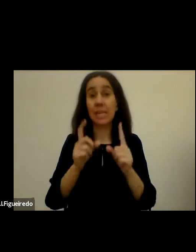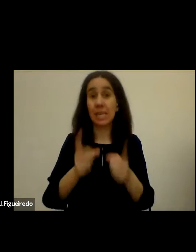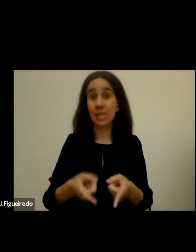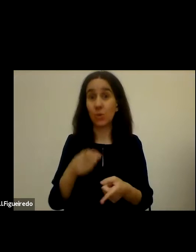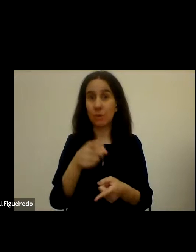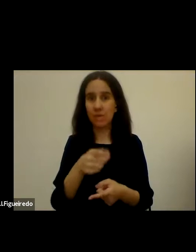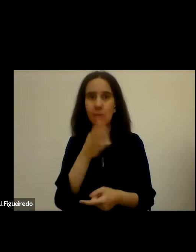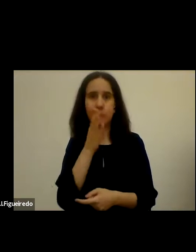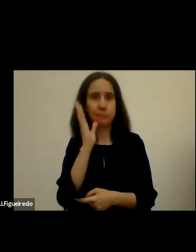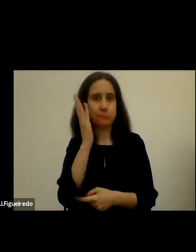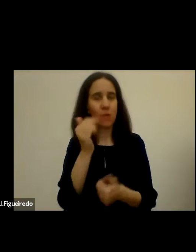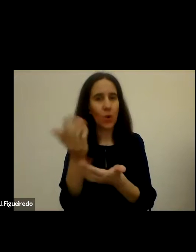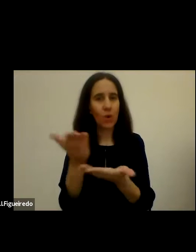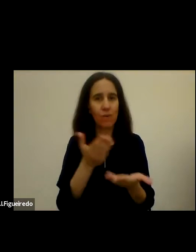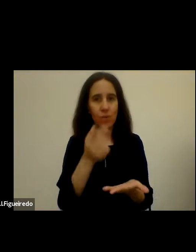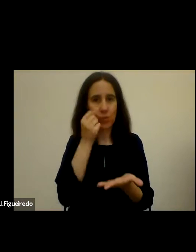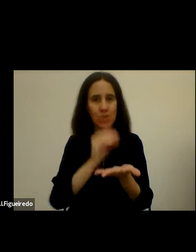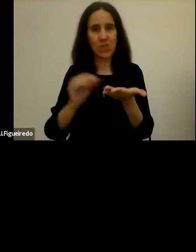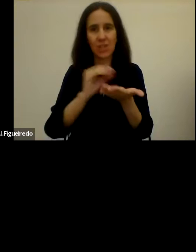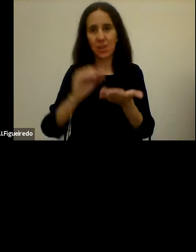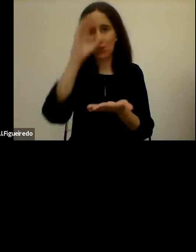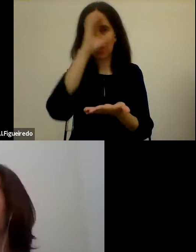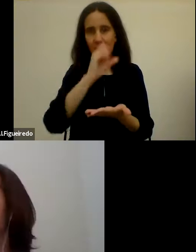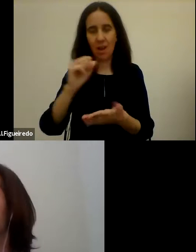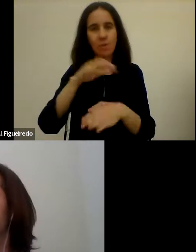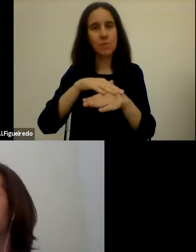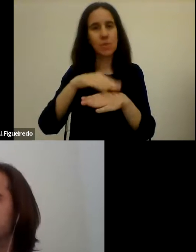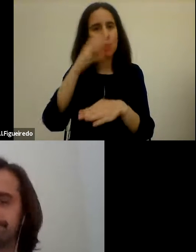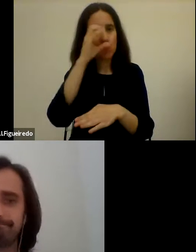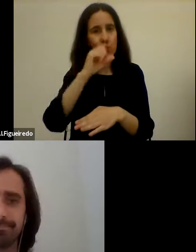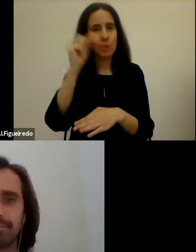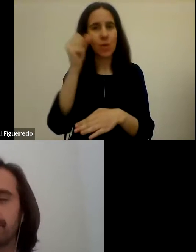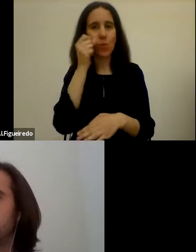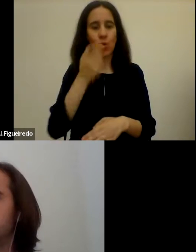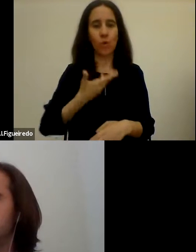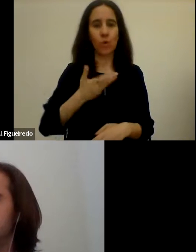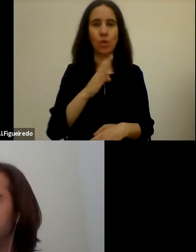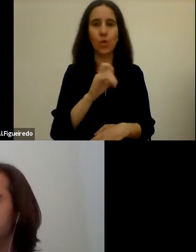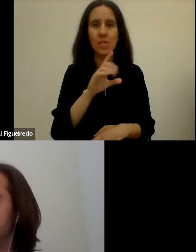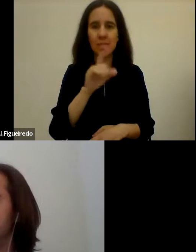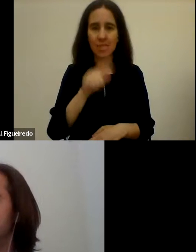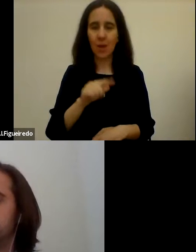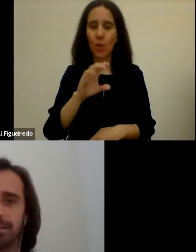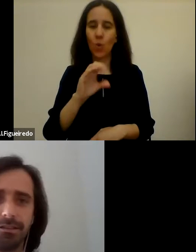esta sessão, convido o Secretário de Estado da Administração Pública, Dr. José Couto.